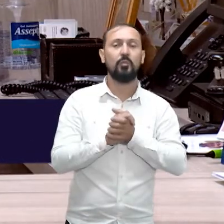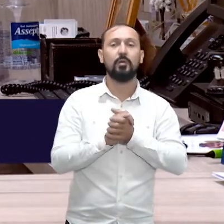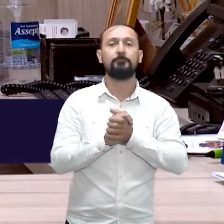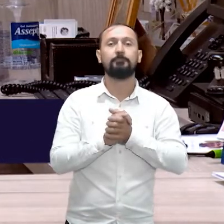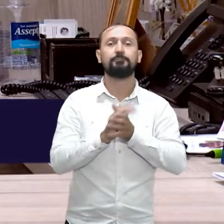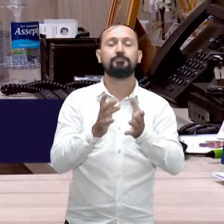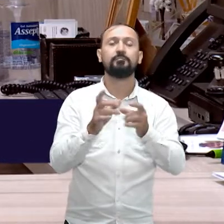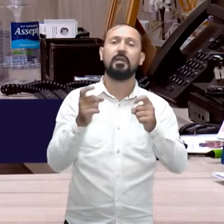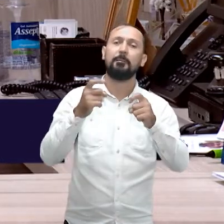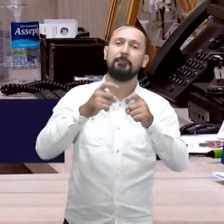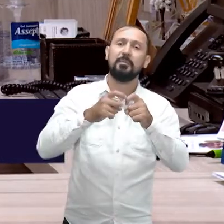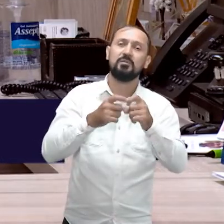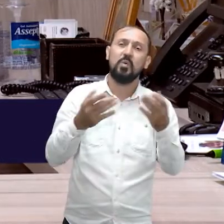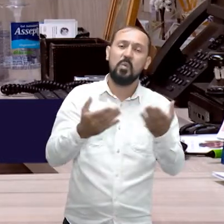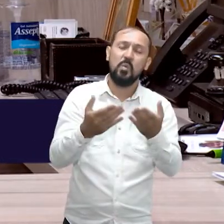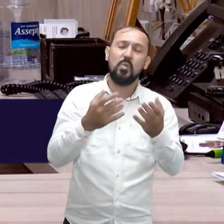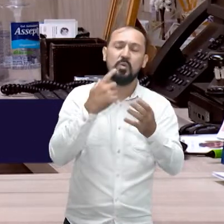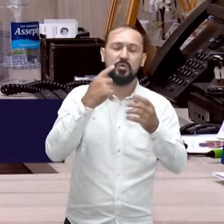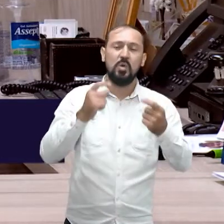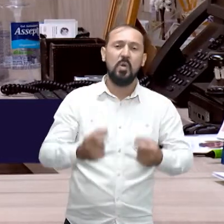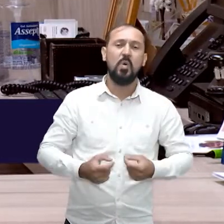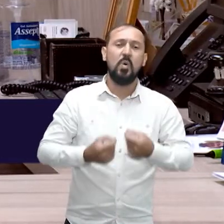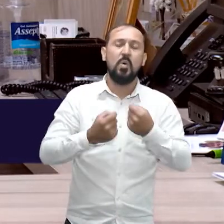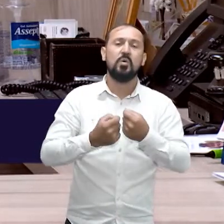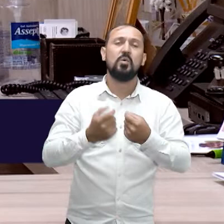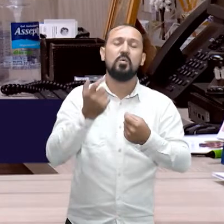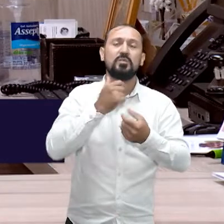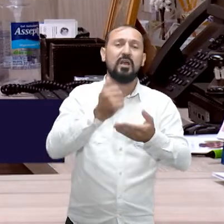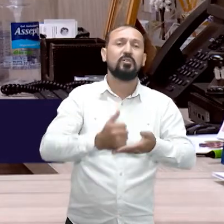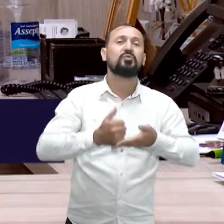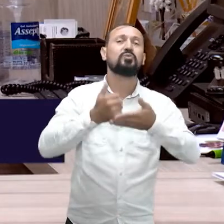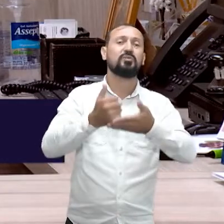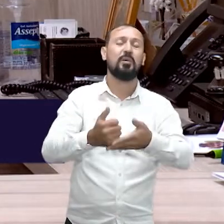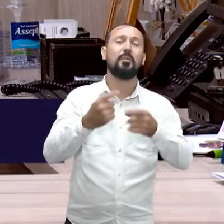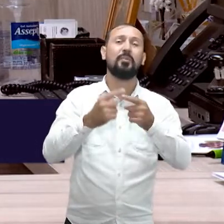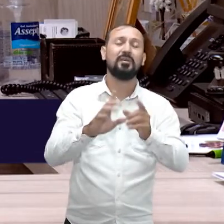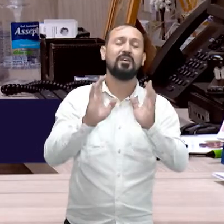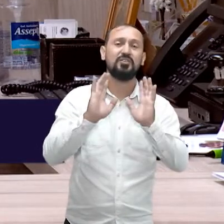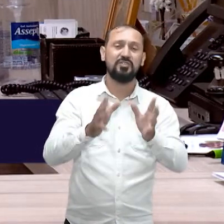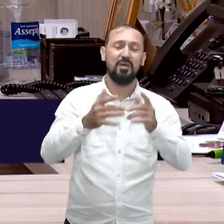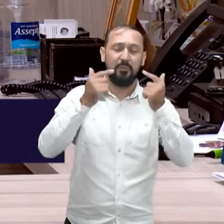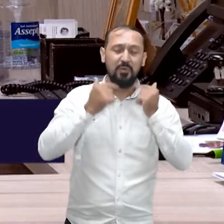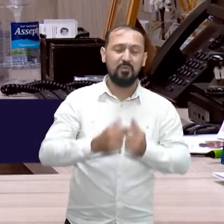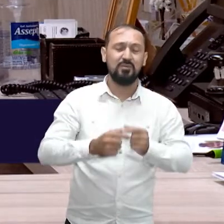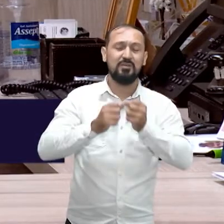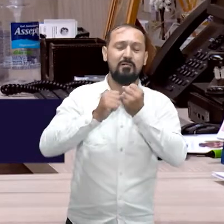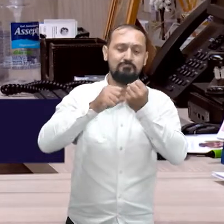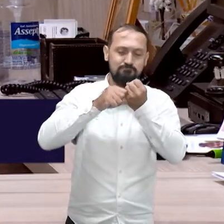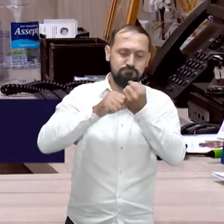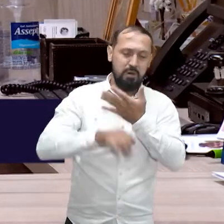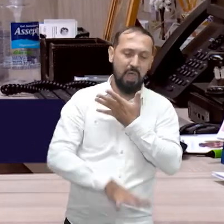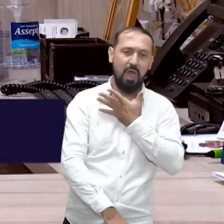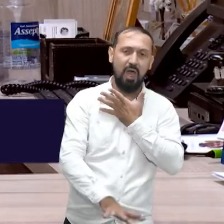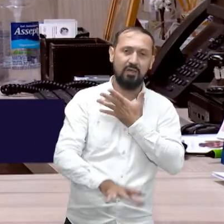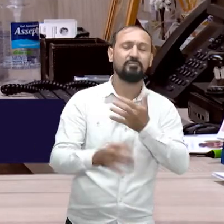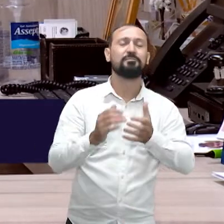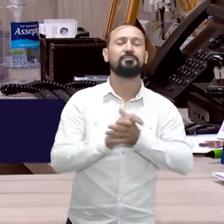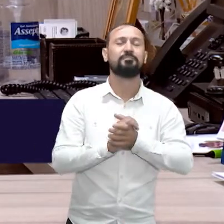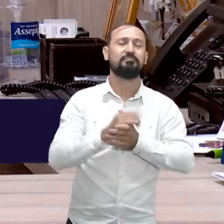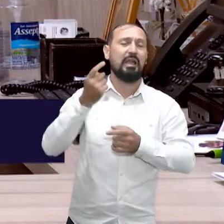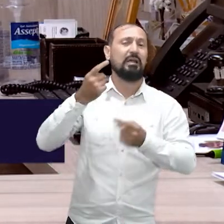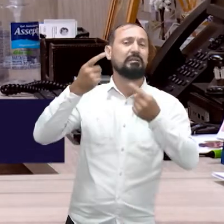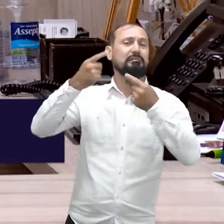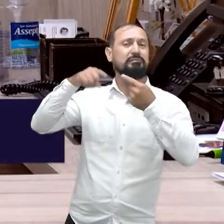espalhou. E pouco a medicina armada, a medicina oncológica armada, consegue oferecer, porque já está espalhado pelo